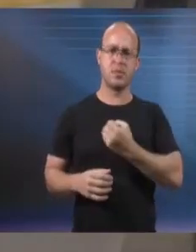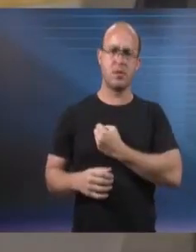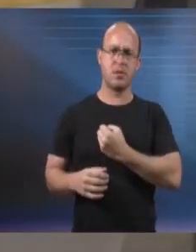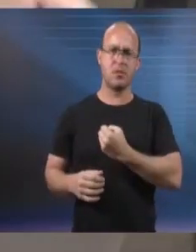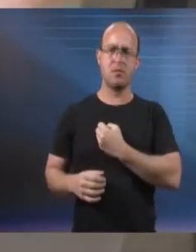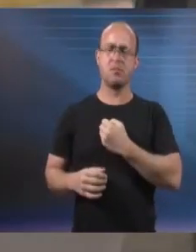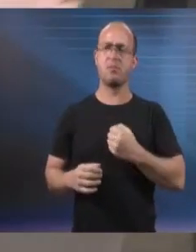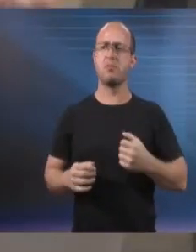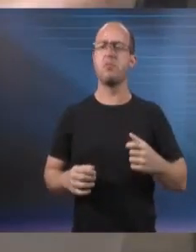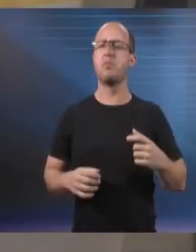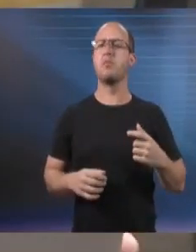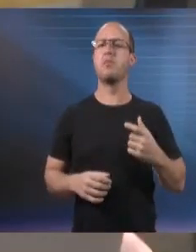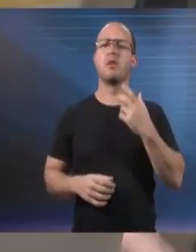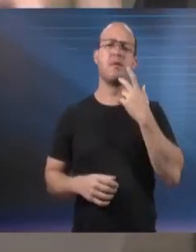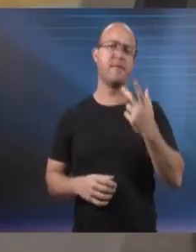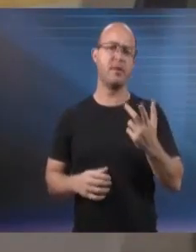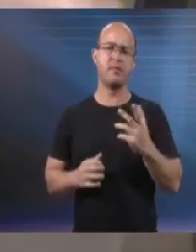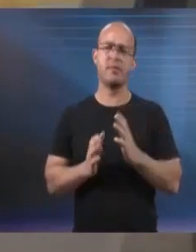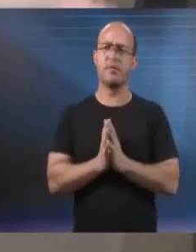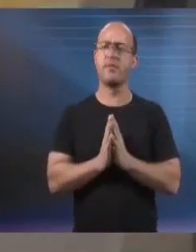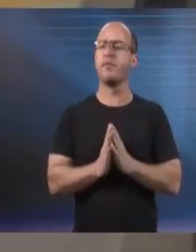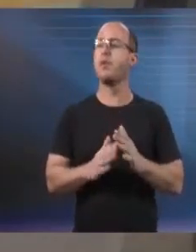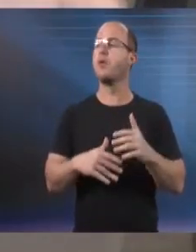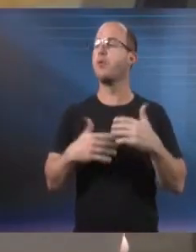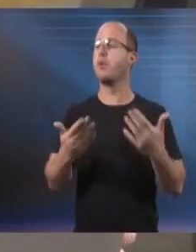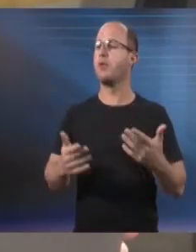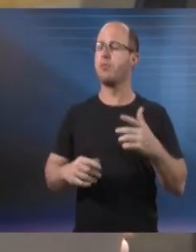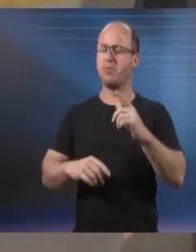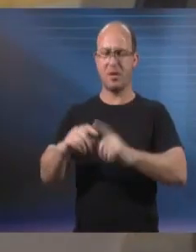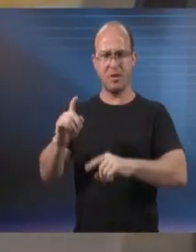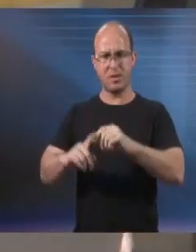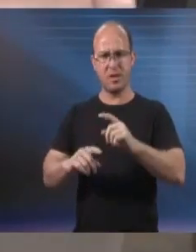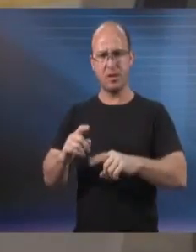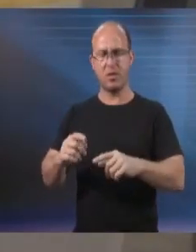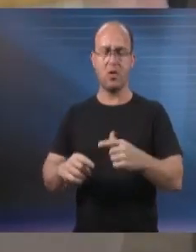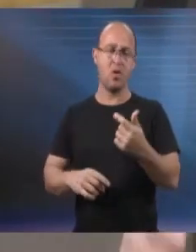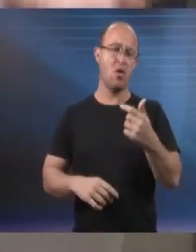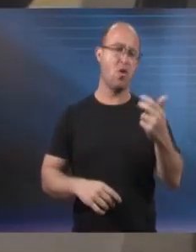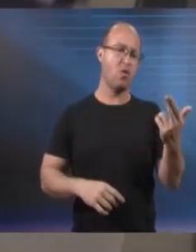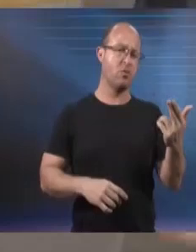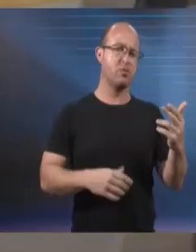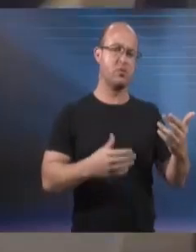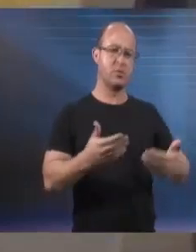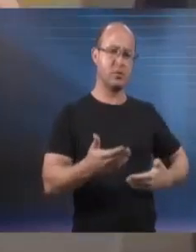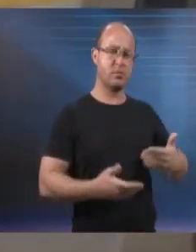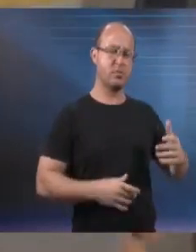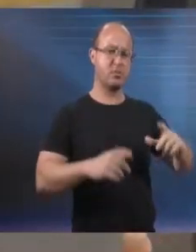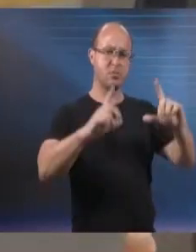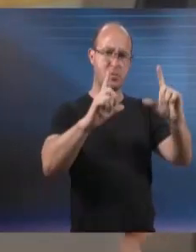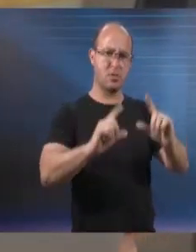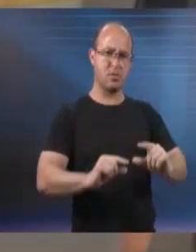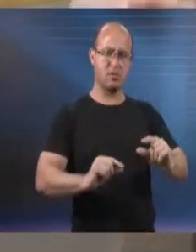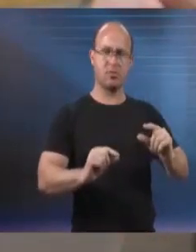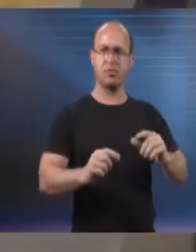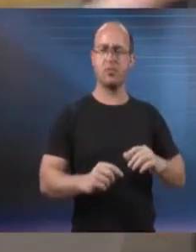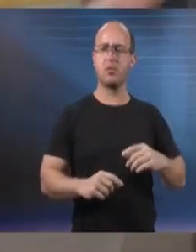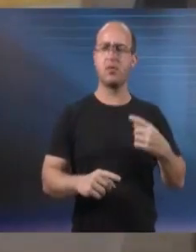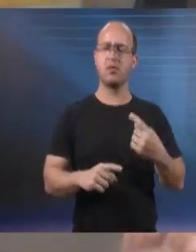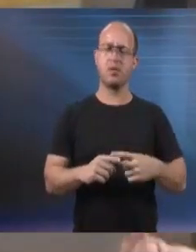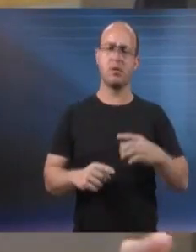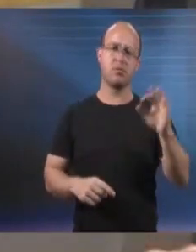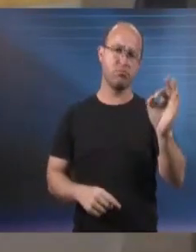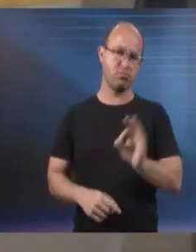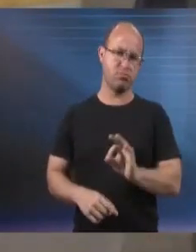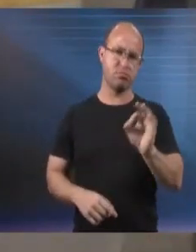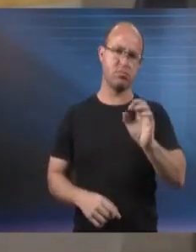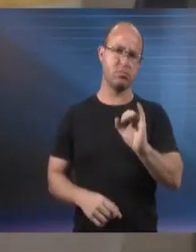números, digam, por favor, quais foram os produtos ou os serviços que baixaram de preço porque a alíquota